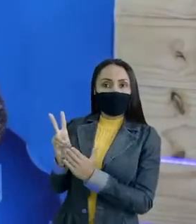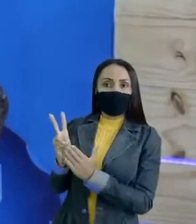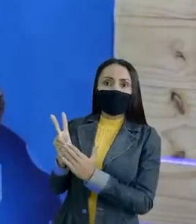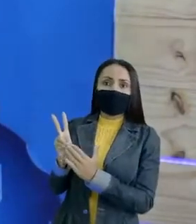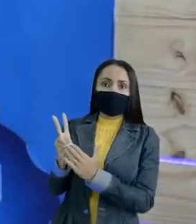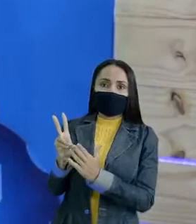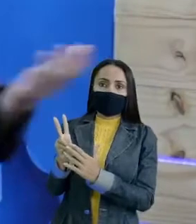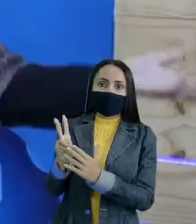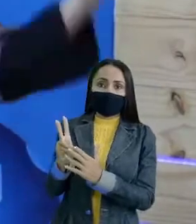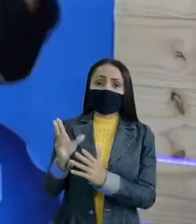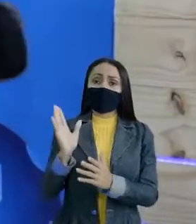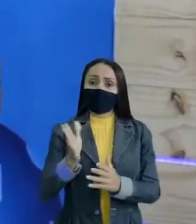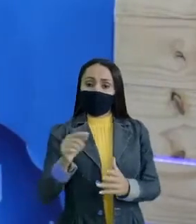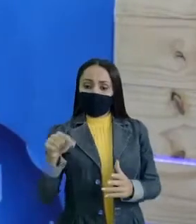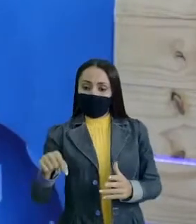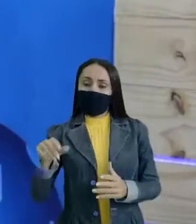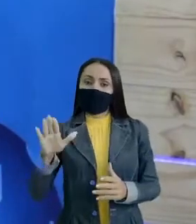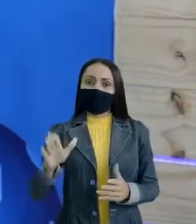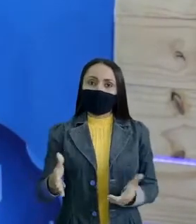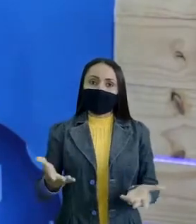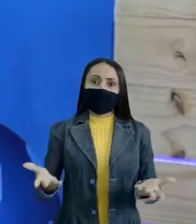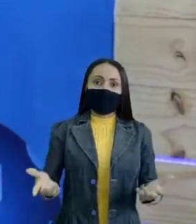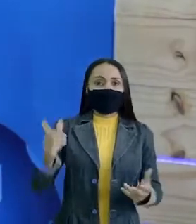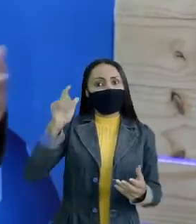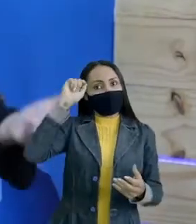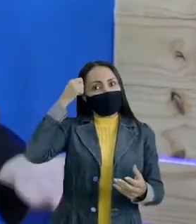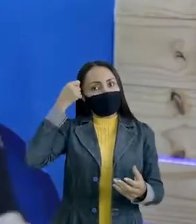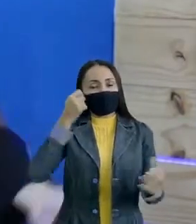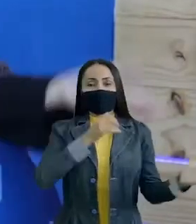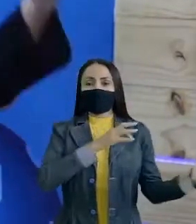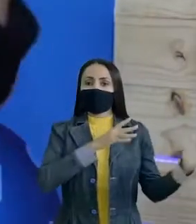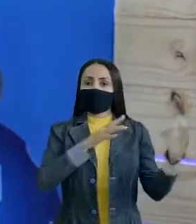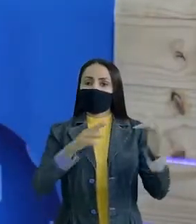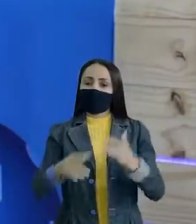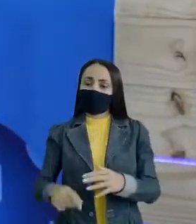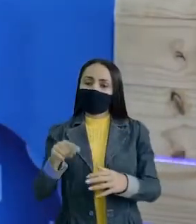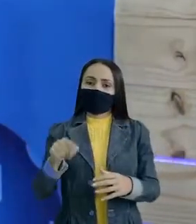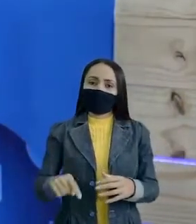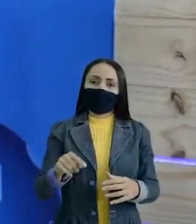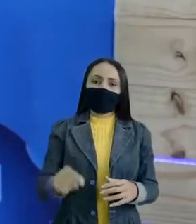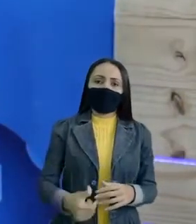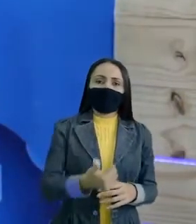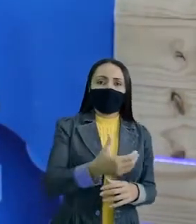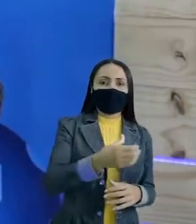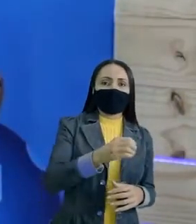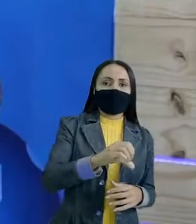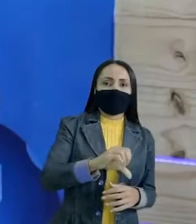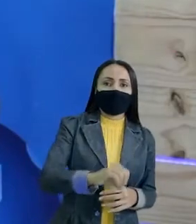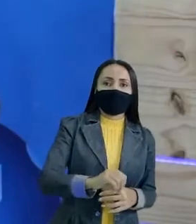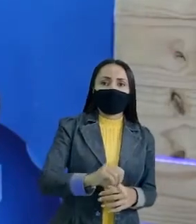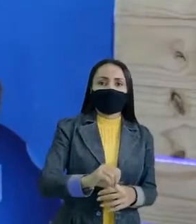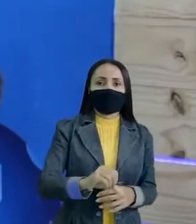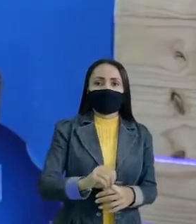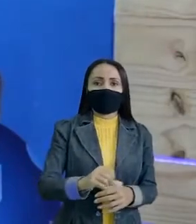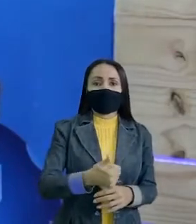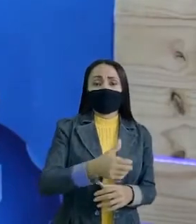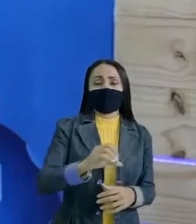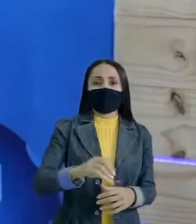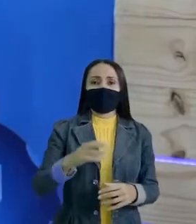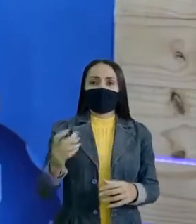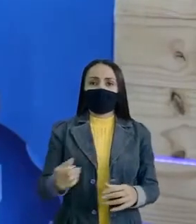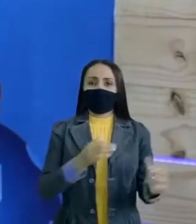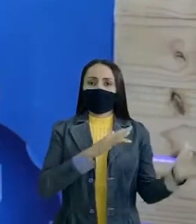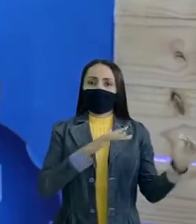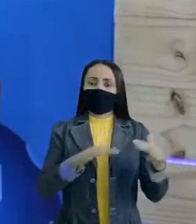nativos, africanos que vieram escravizados para cá. Depois, 1900, vieram os imigrantes